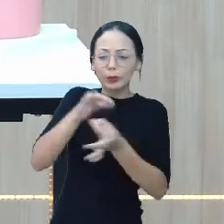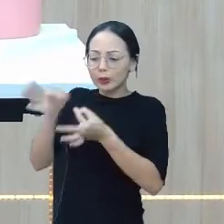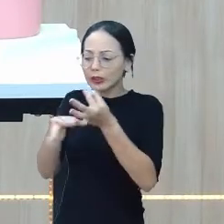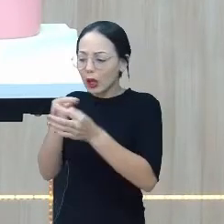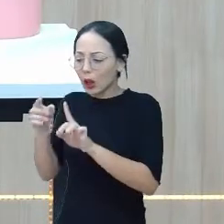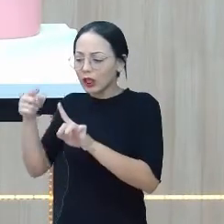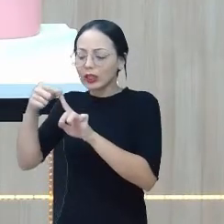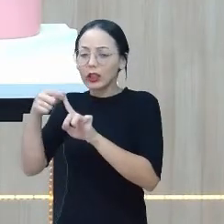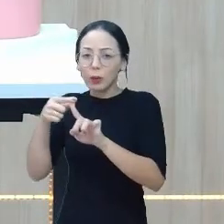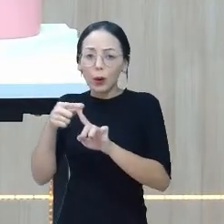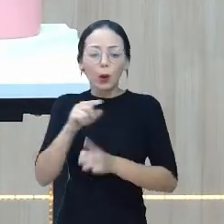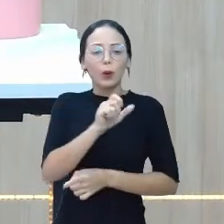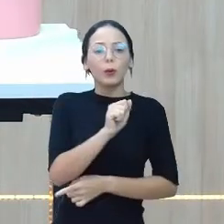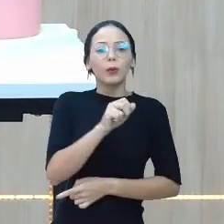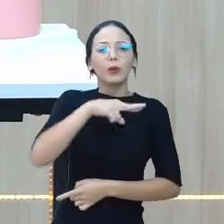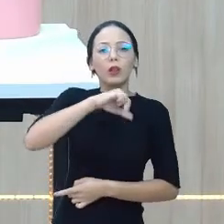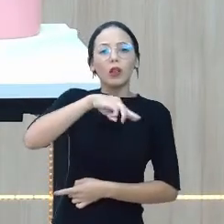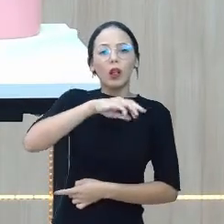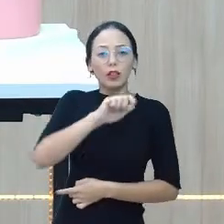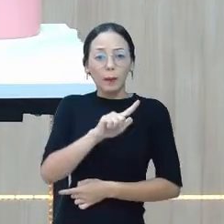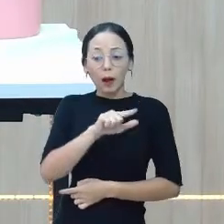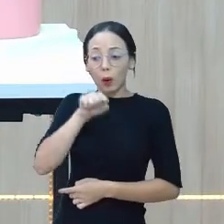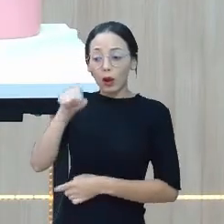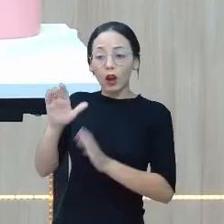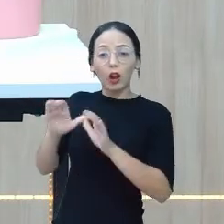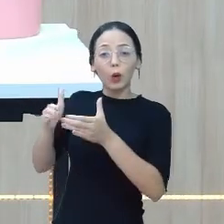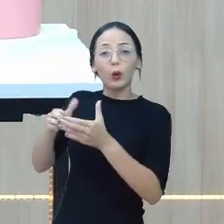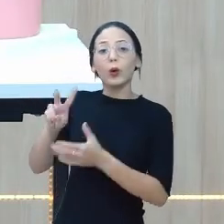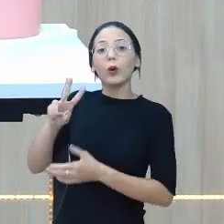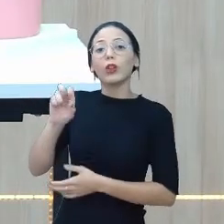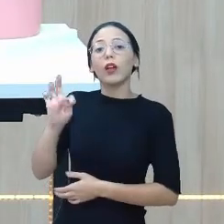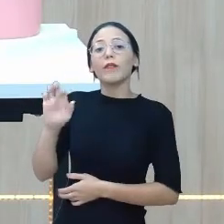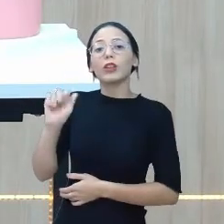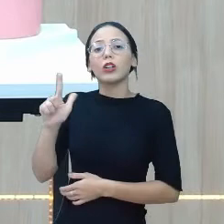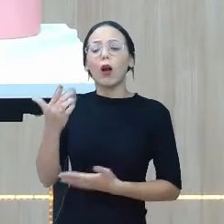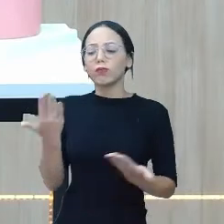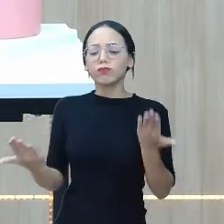estarem seguros de apresentar aí as diferenças.